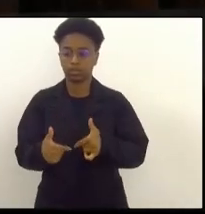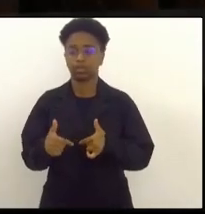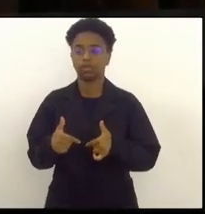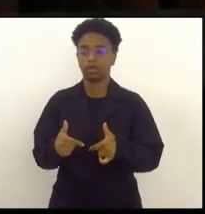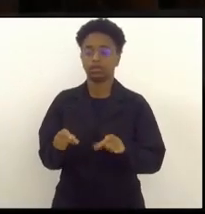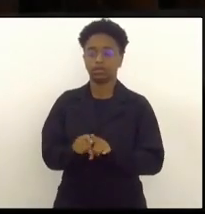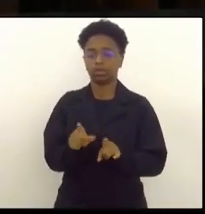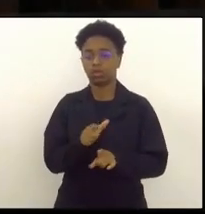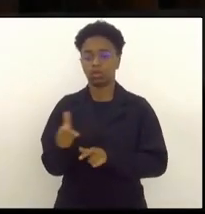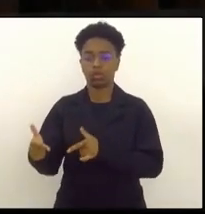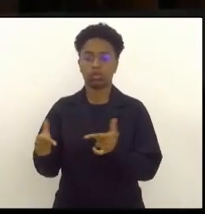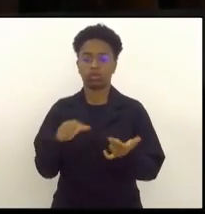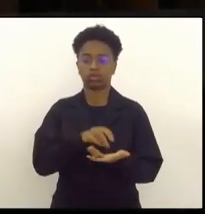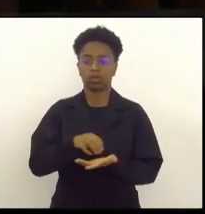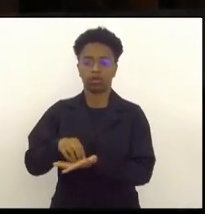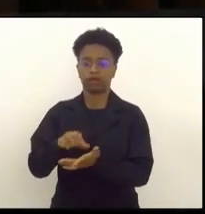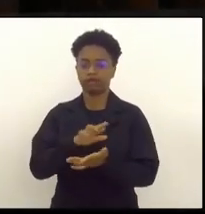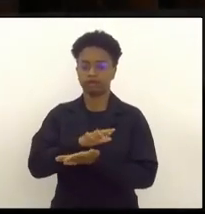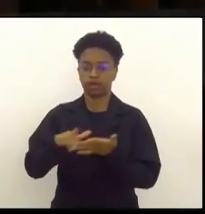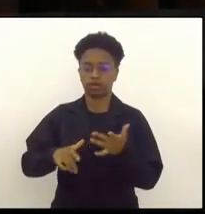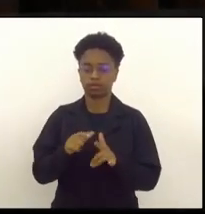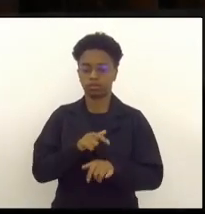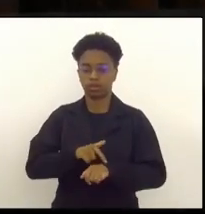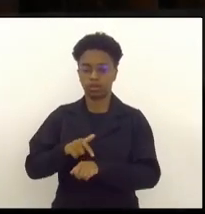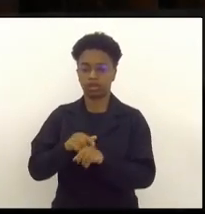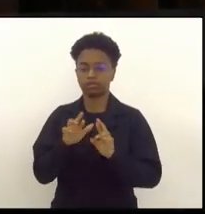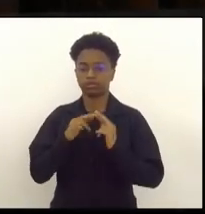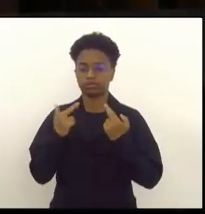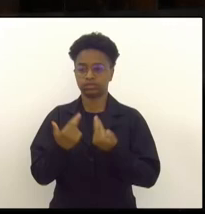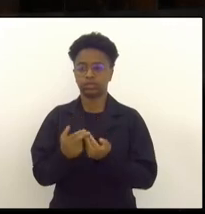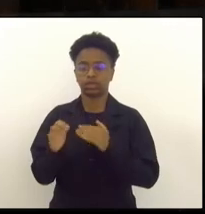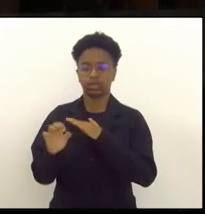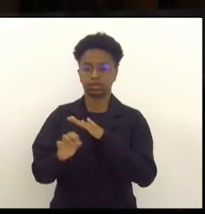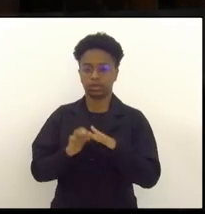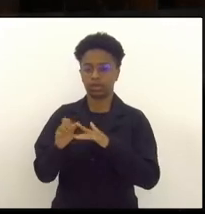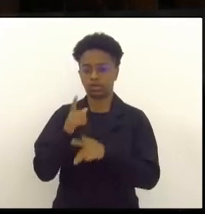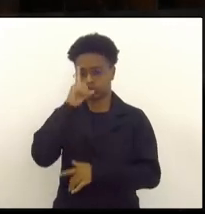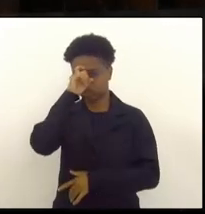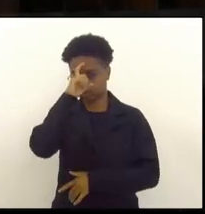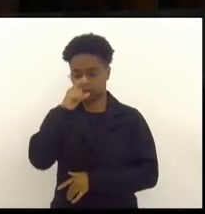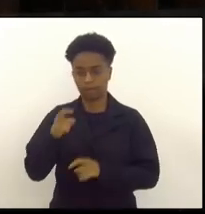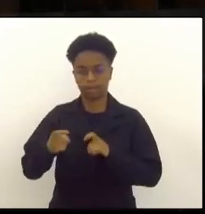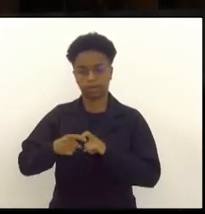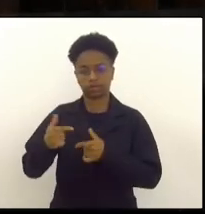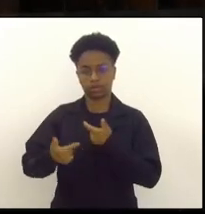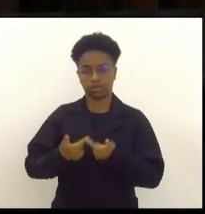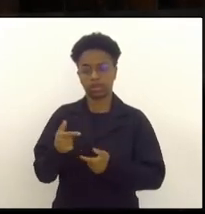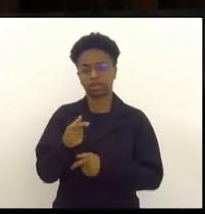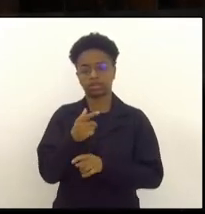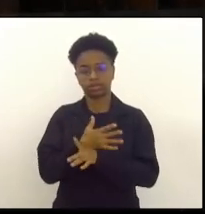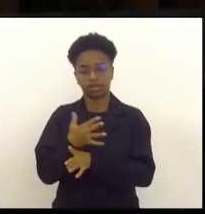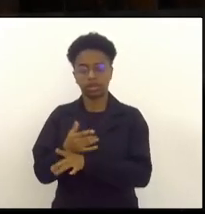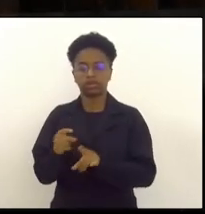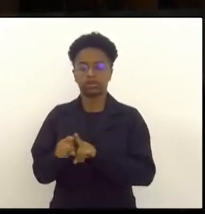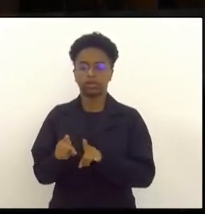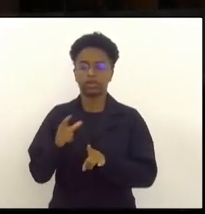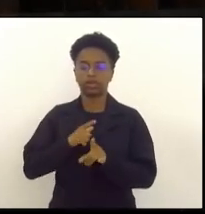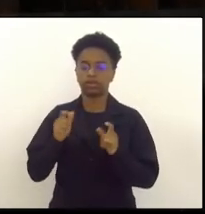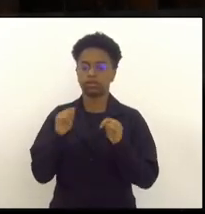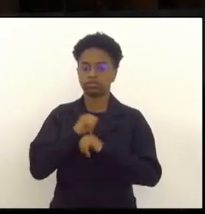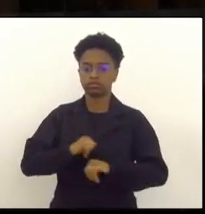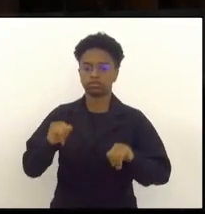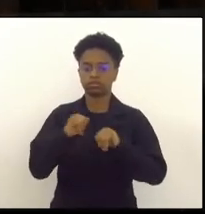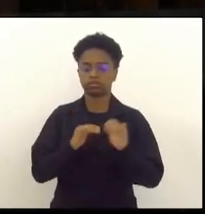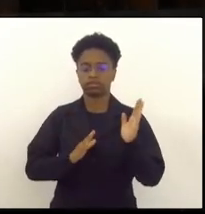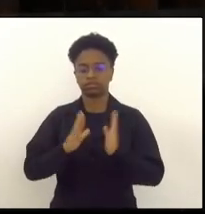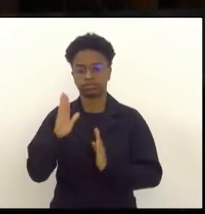naquele momento se reuniram, empresas, hospitais, médico do trabalho, os municípios, e inclusive fizemos uma campanha naquela